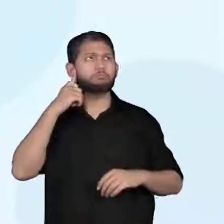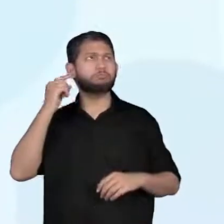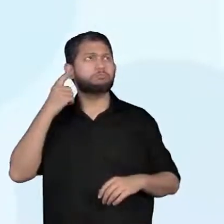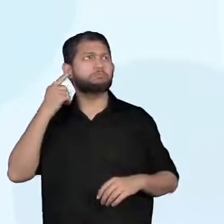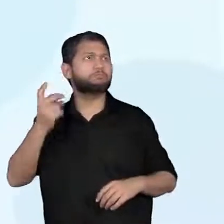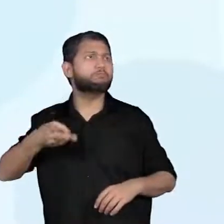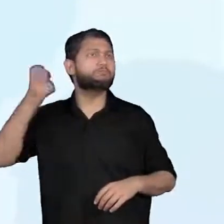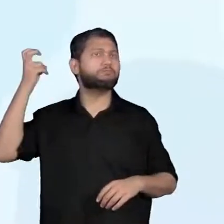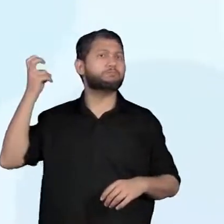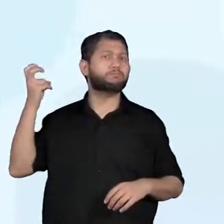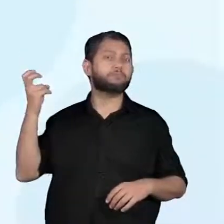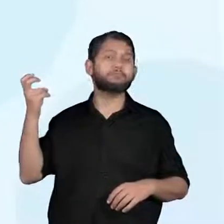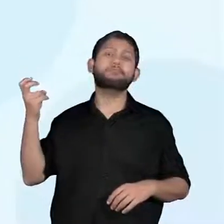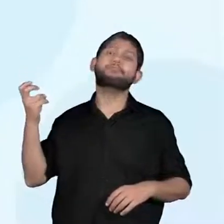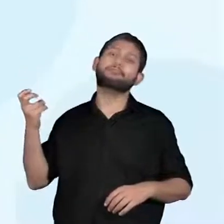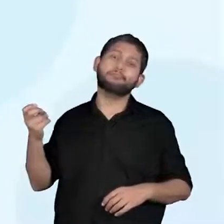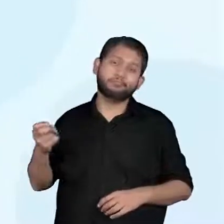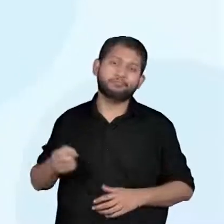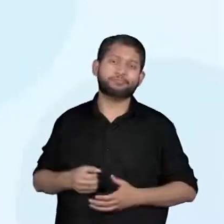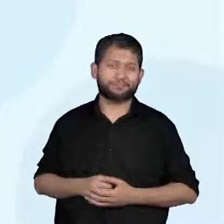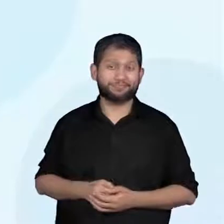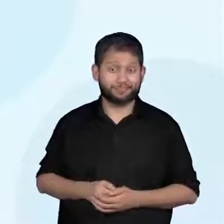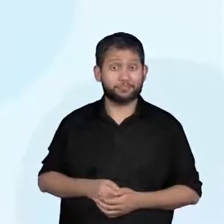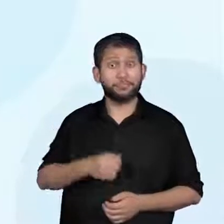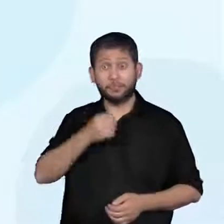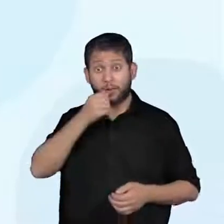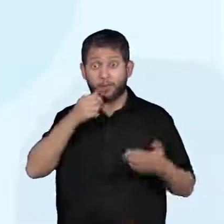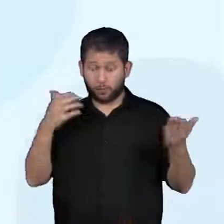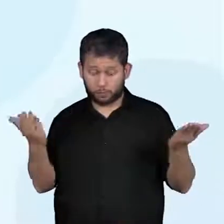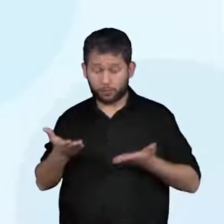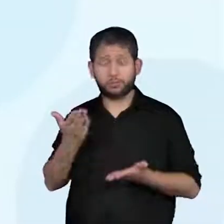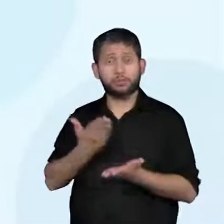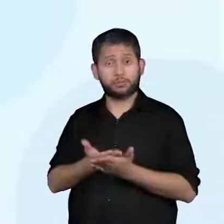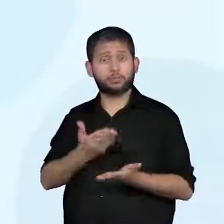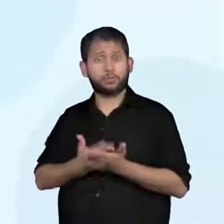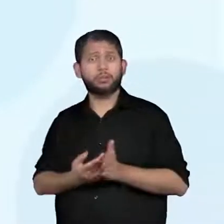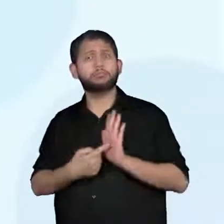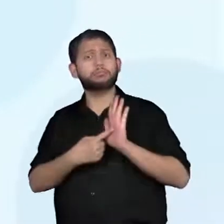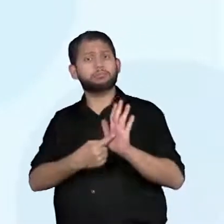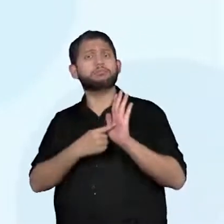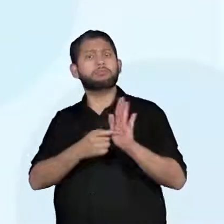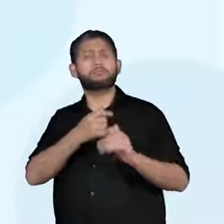a produção de som. E nós vamos aqui